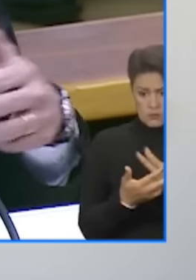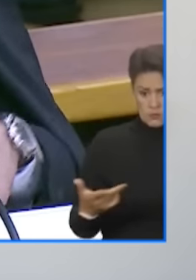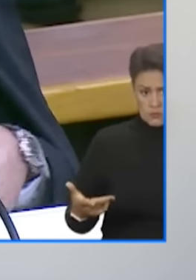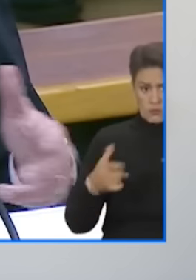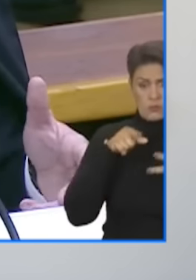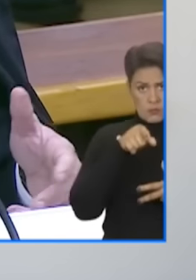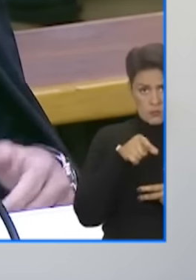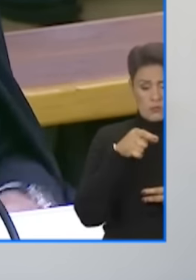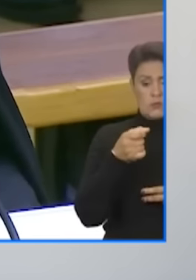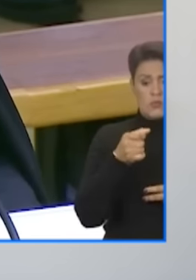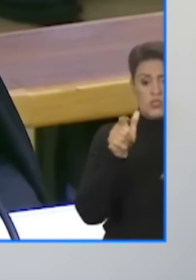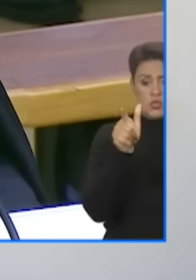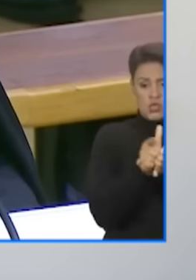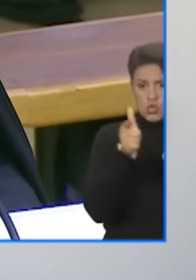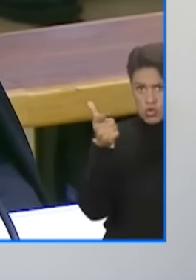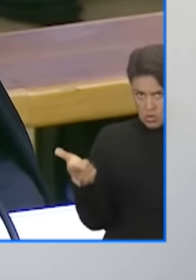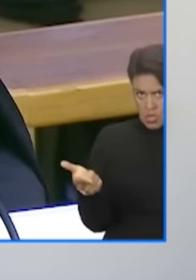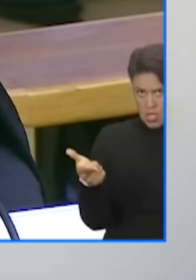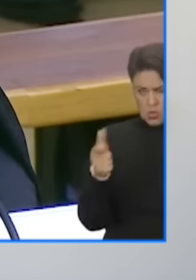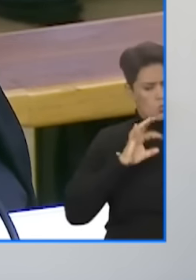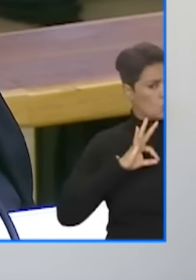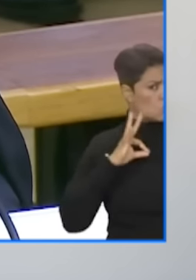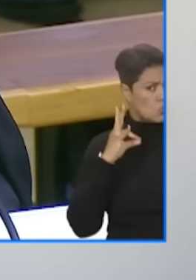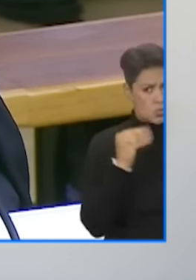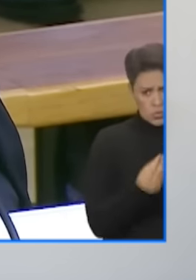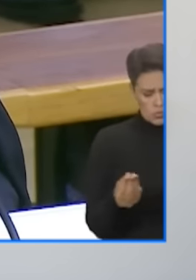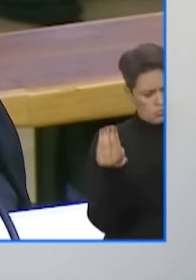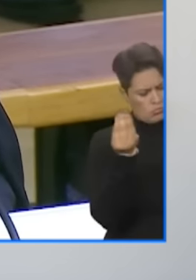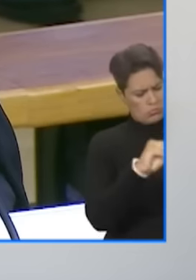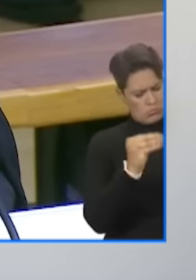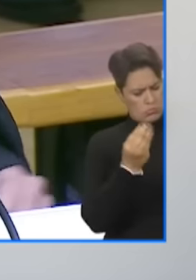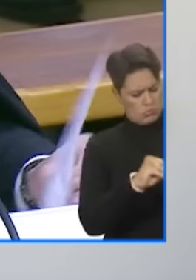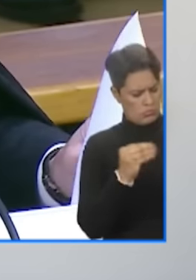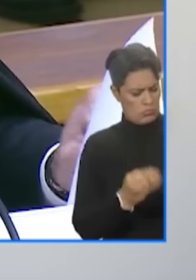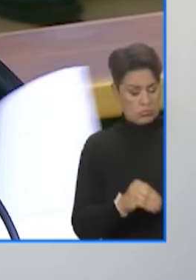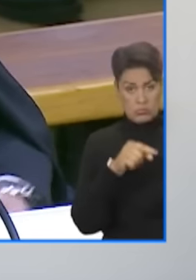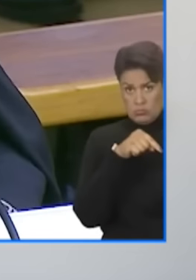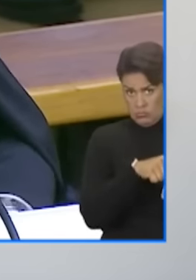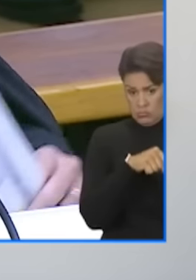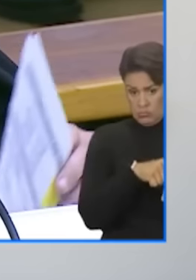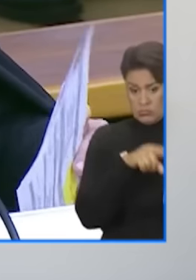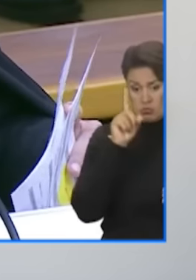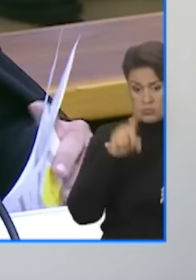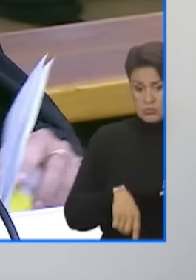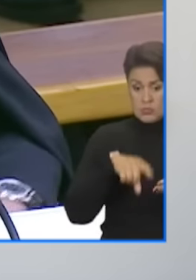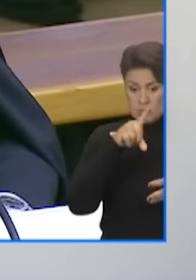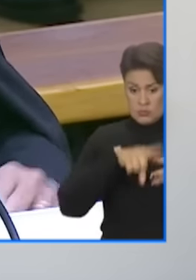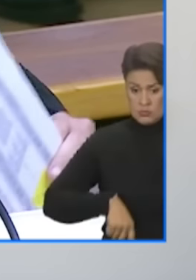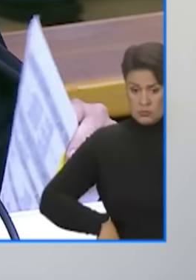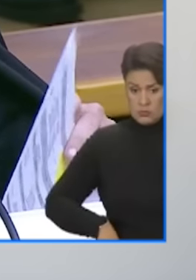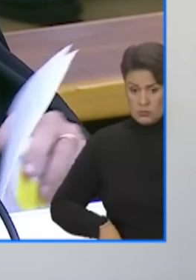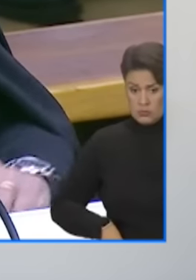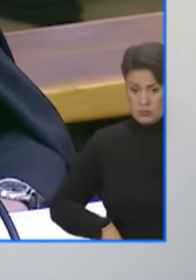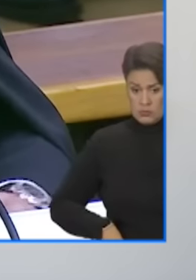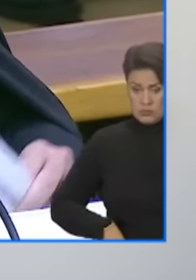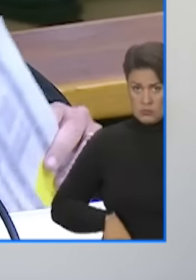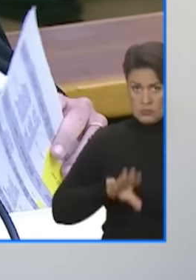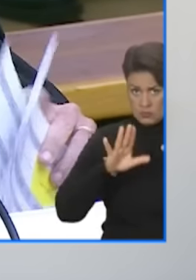um, expediente do STF é outro. Nesse caso específico, ele precisava de uma ajuda do TSE. Segundo ele, na sessão de hoje,